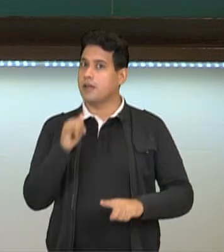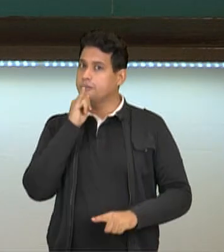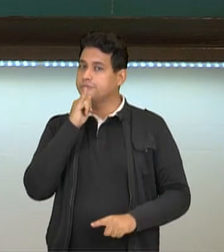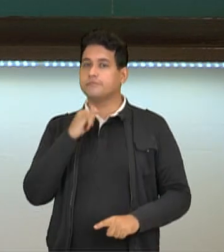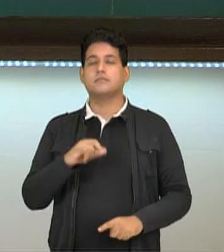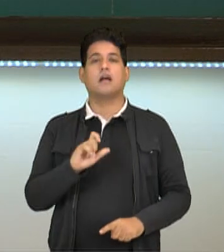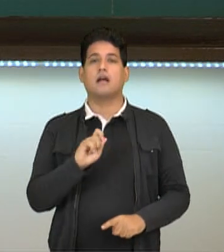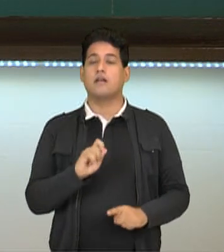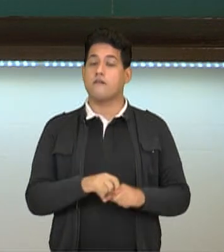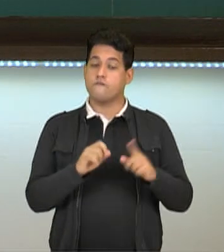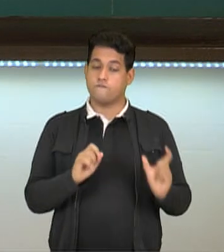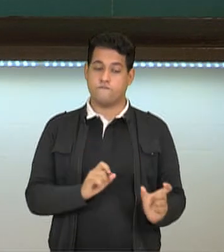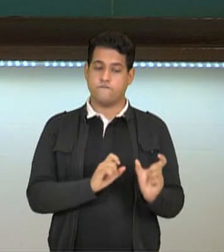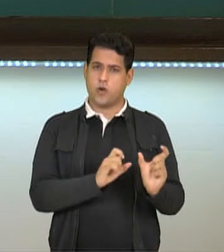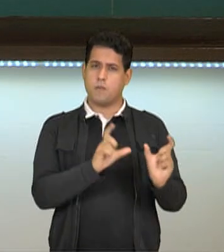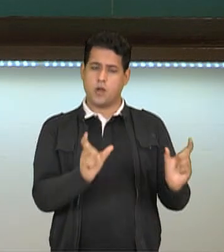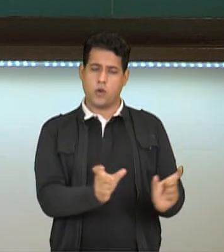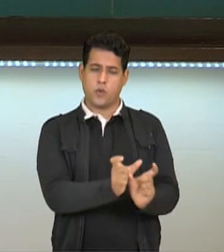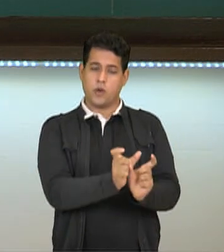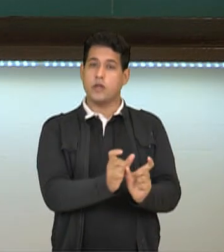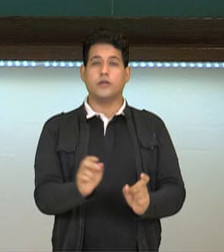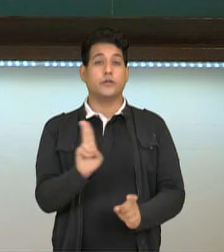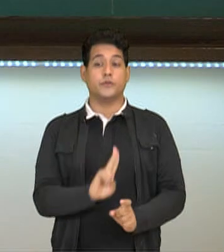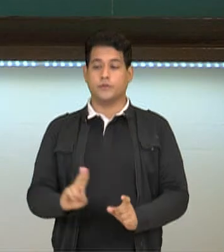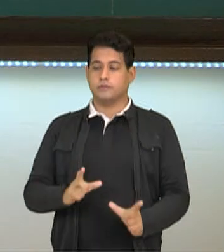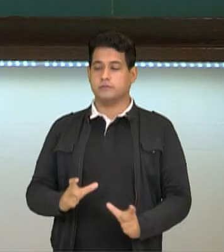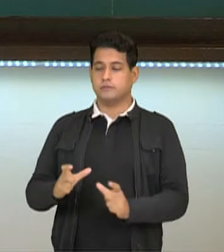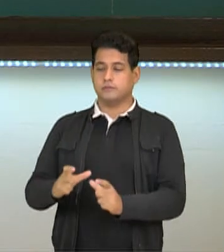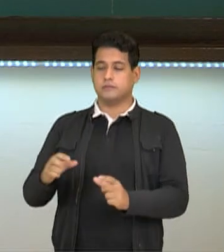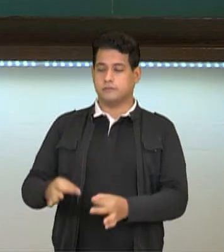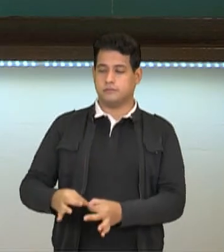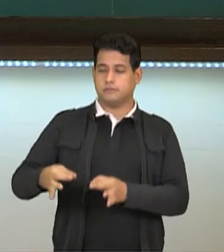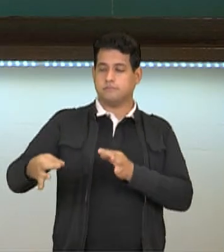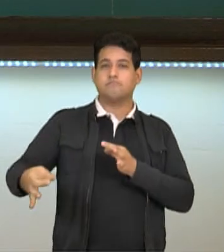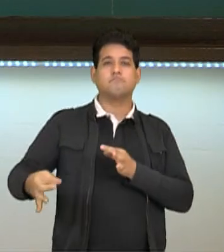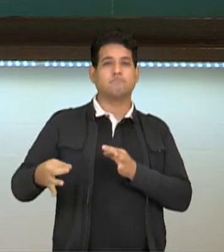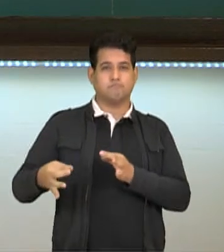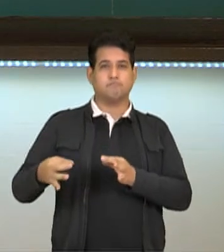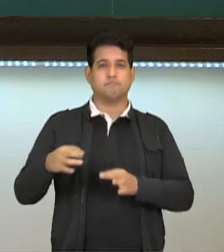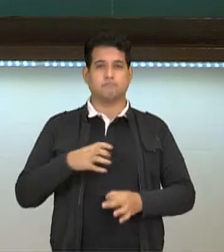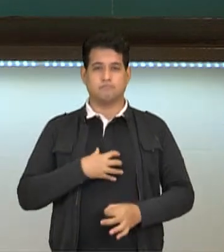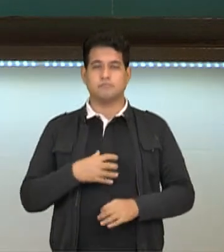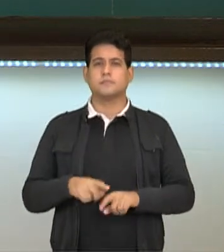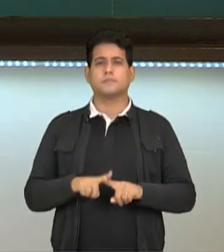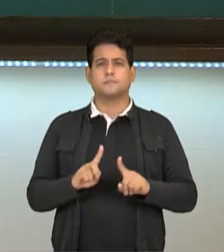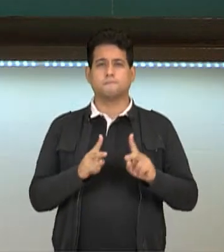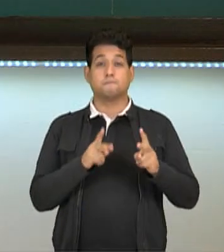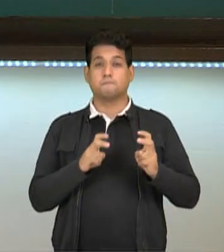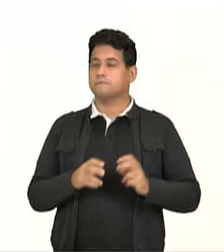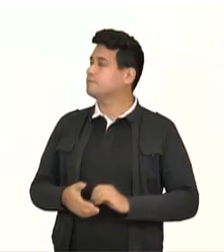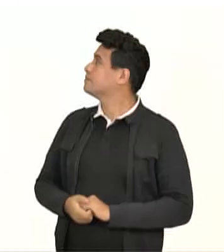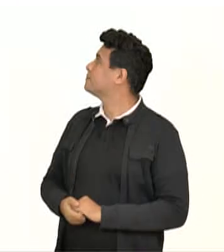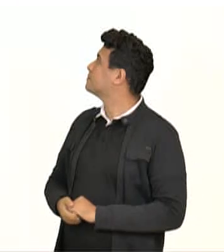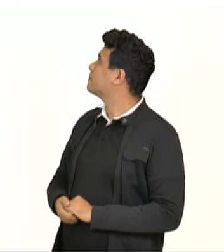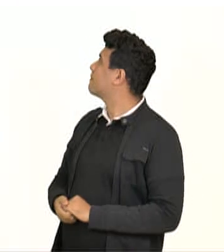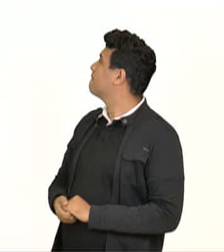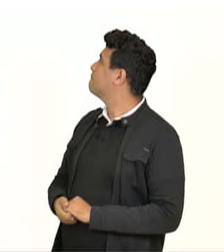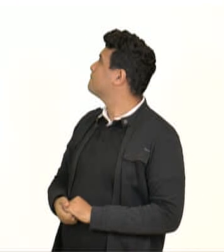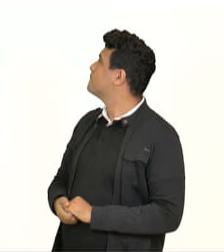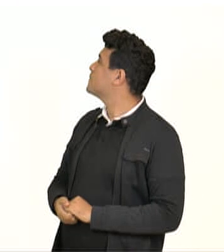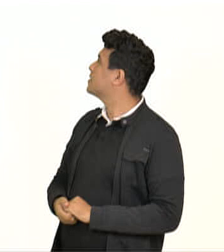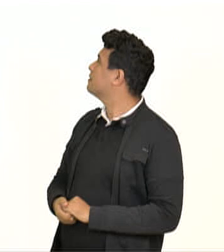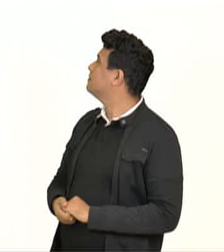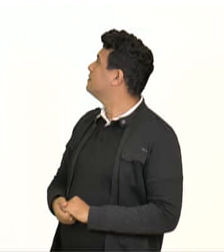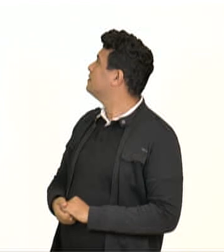short form, a forma curta, e o outro está em extended form, a forma estendida. Olha só, you're gonna lose that